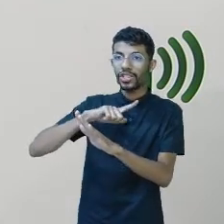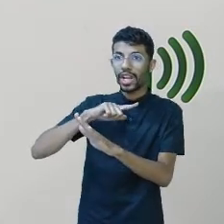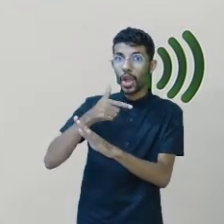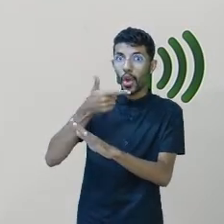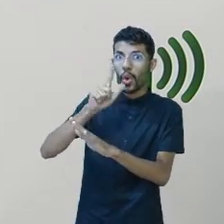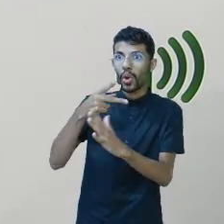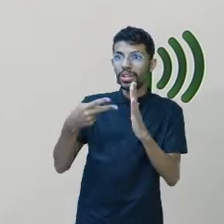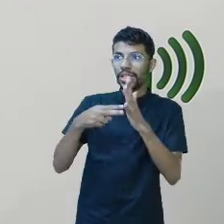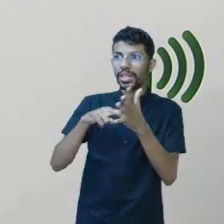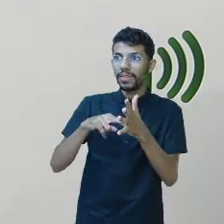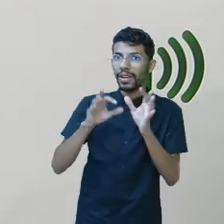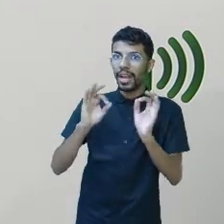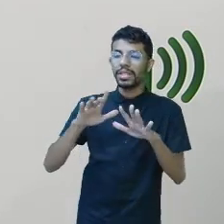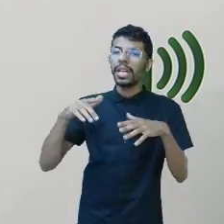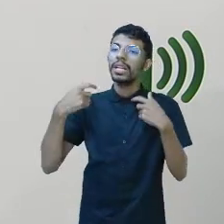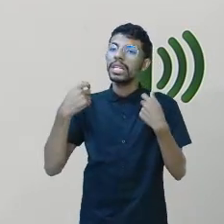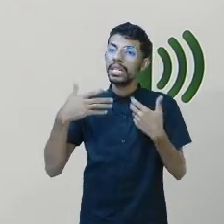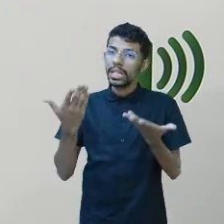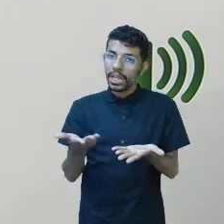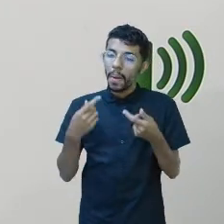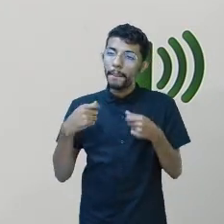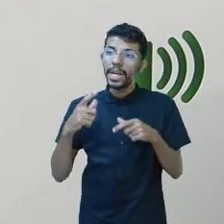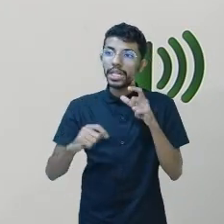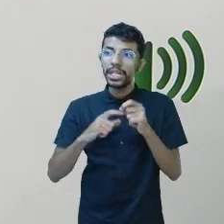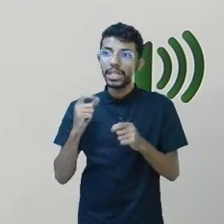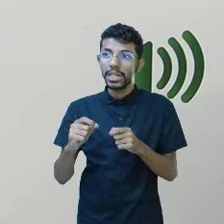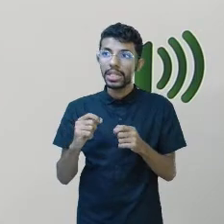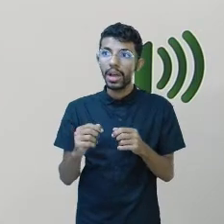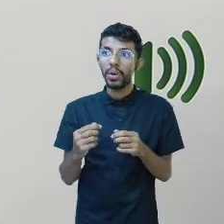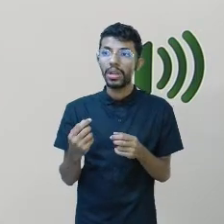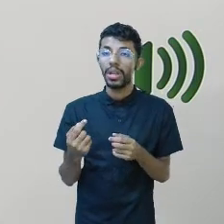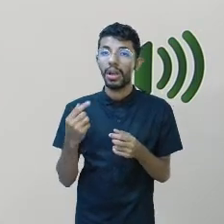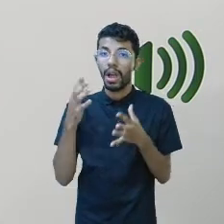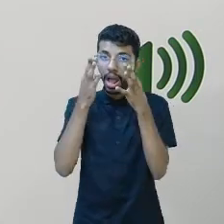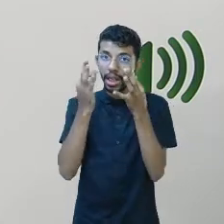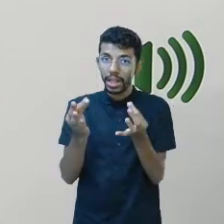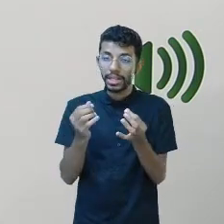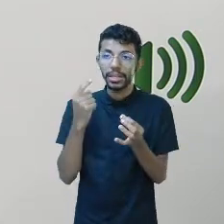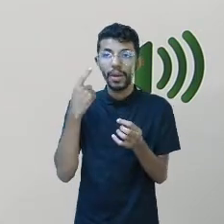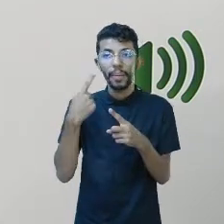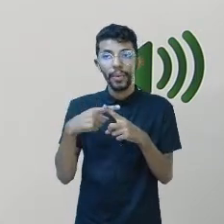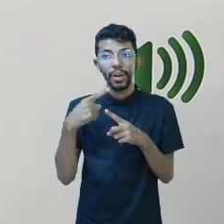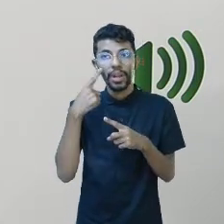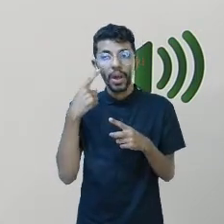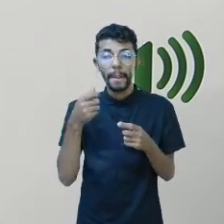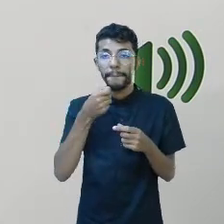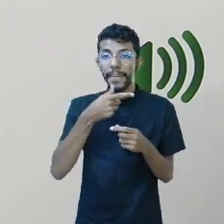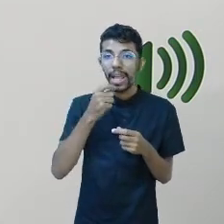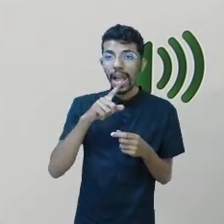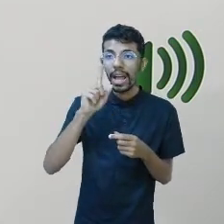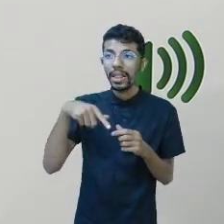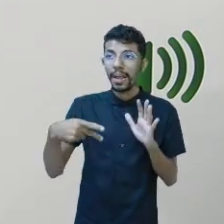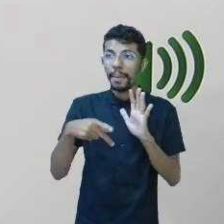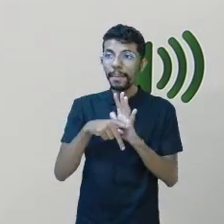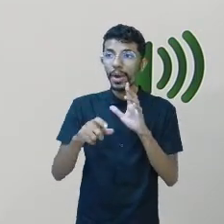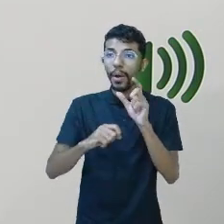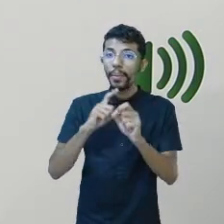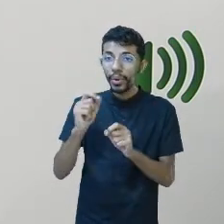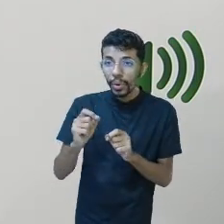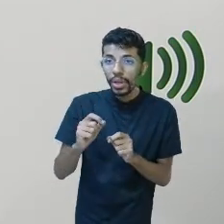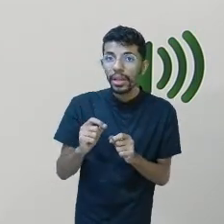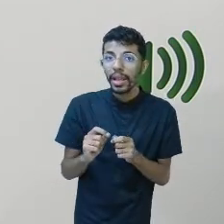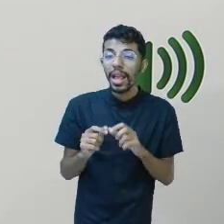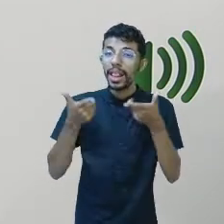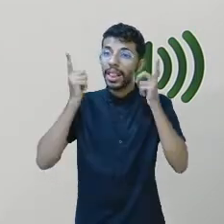também tem que se policiar. Como eu falei com vocês, não é? A piada, ela serve para divertir, não para ofender